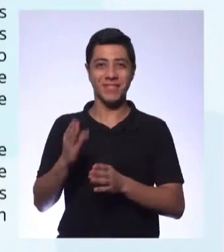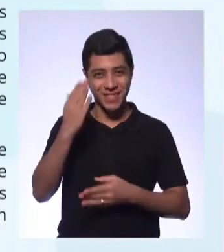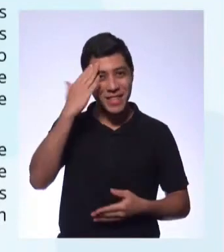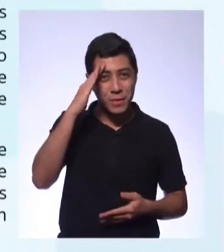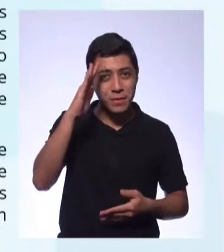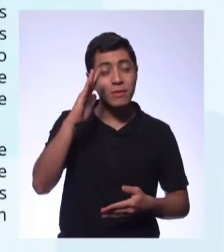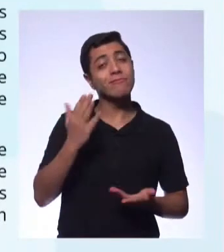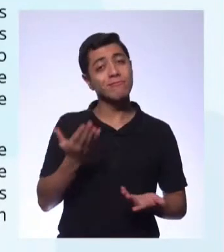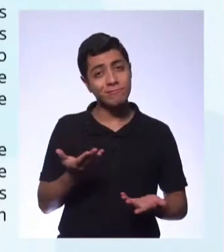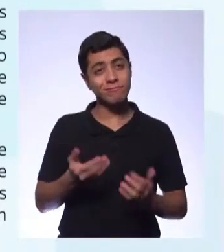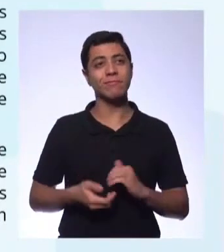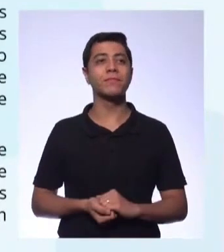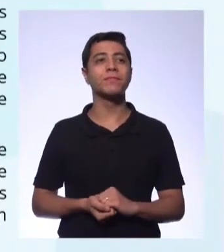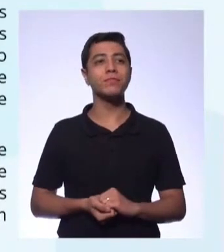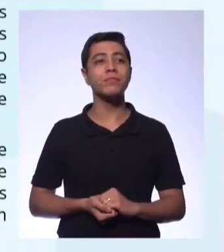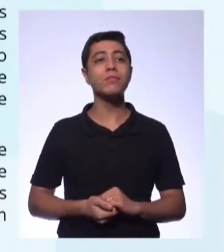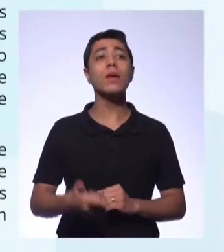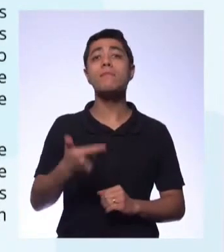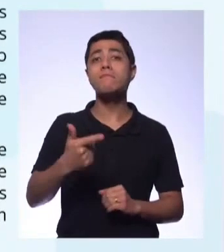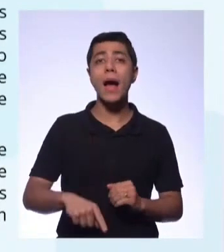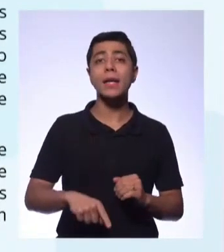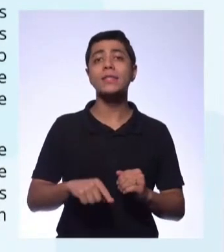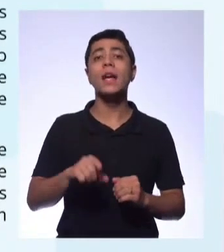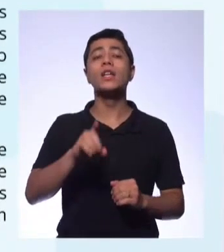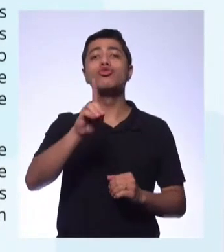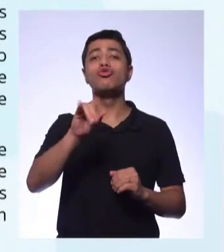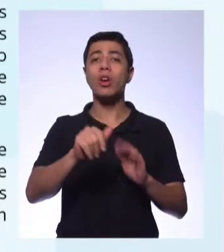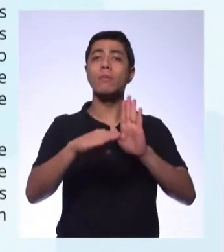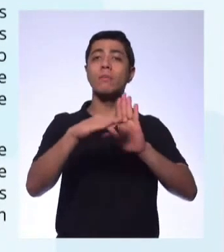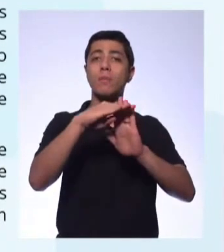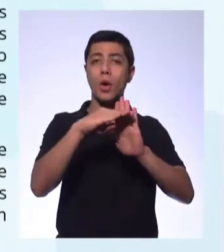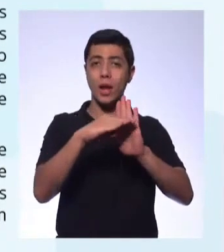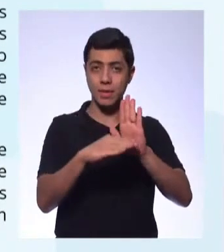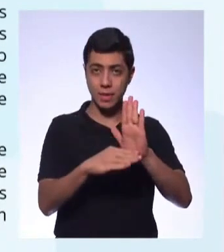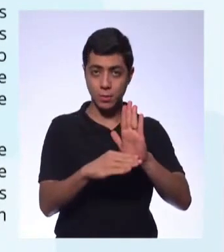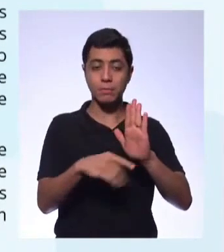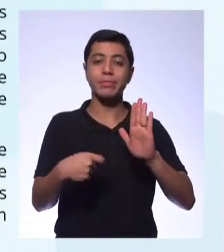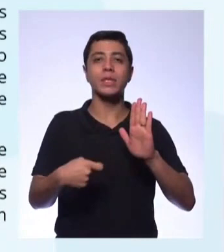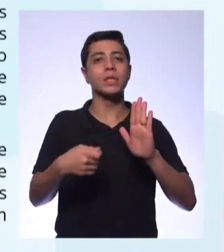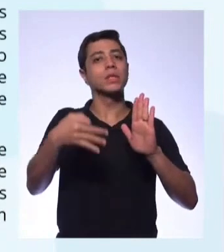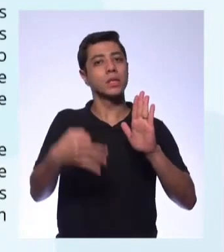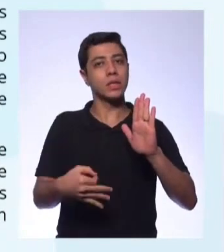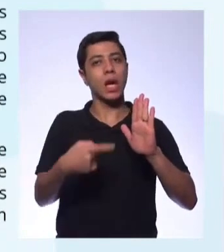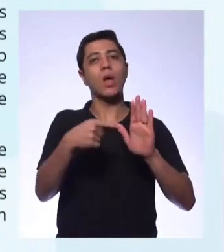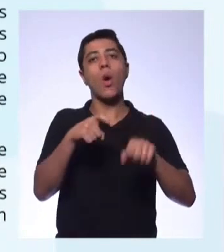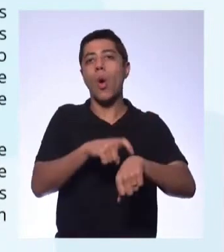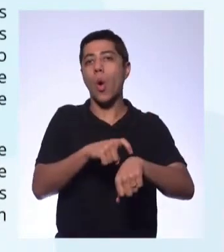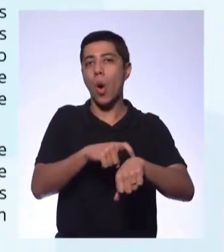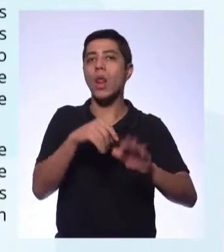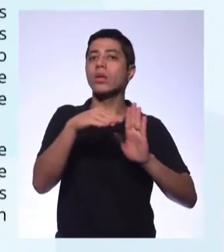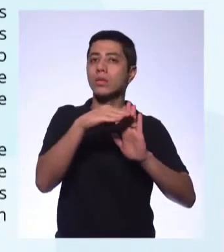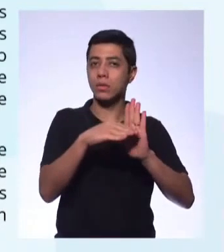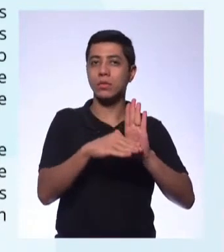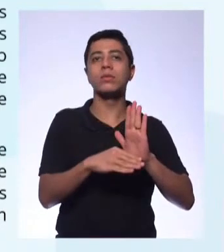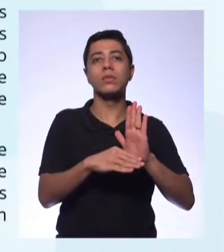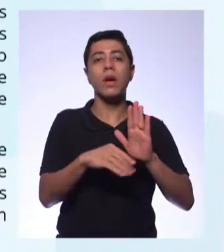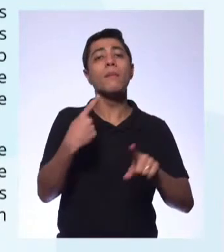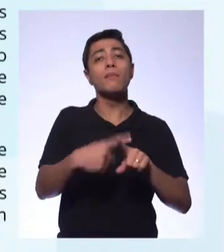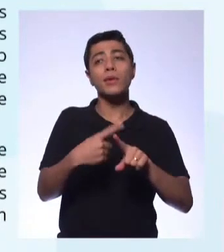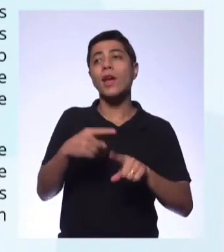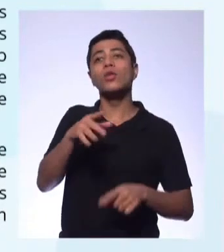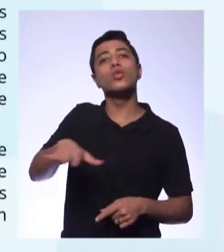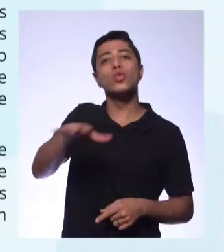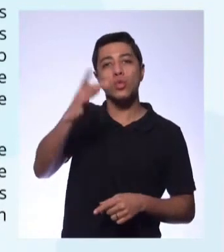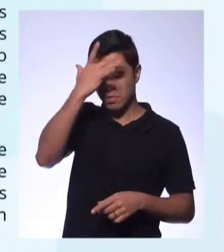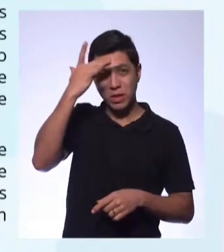os estudantes, né, tanto vocês, músicos, estudantes, quanto os intérpretes, os cantores que vão estar ali na frente, consigam se organizar em relação às suas entradas,